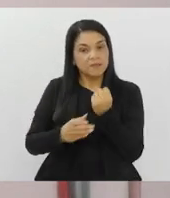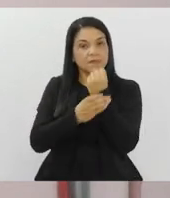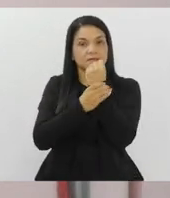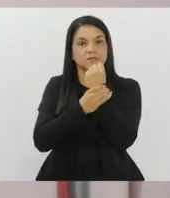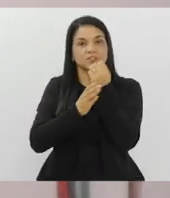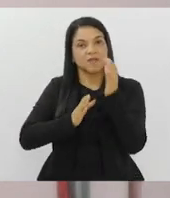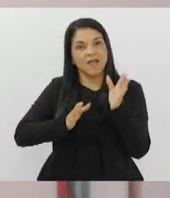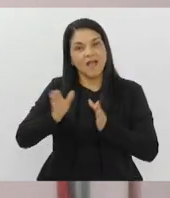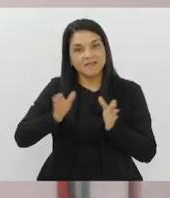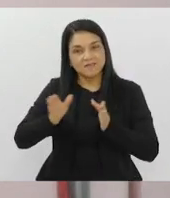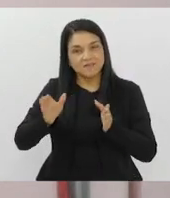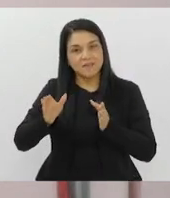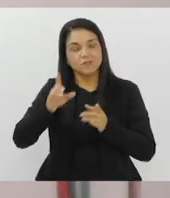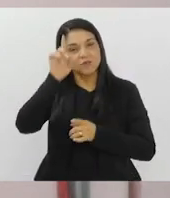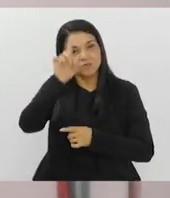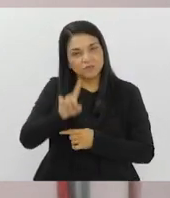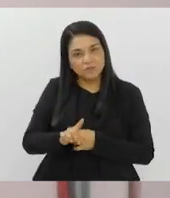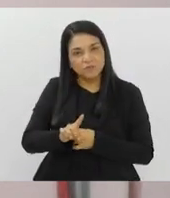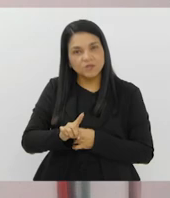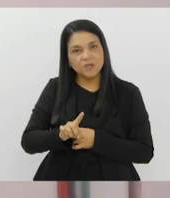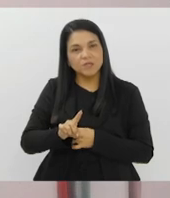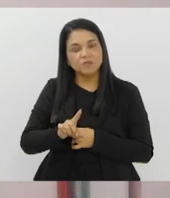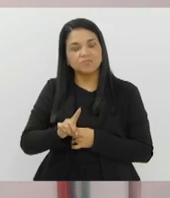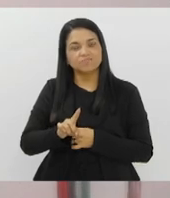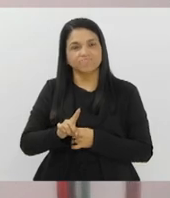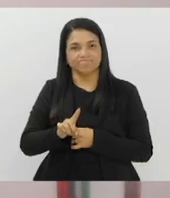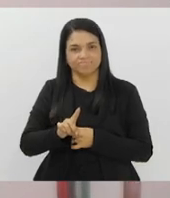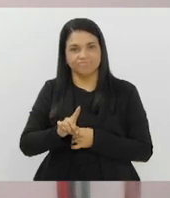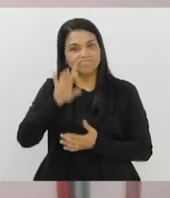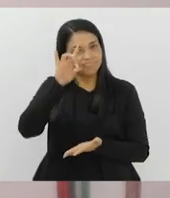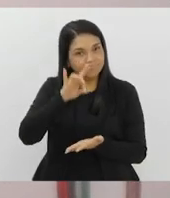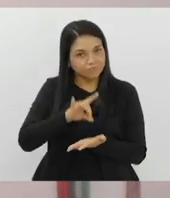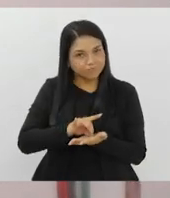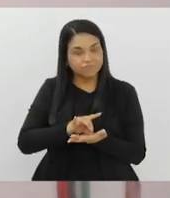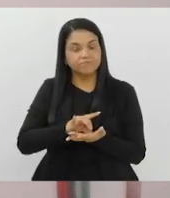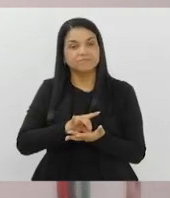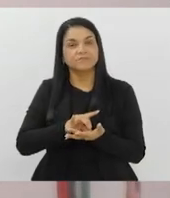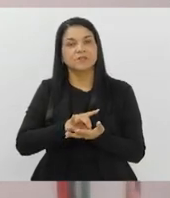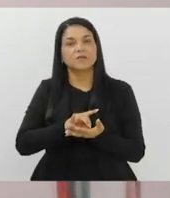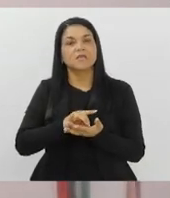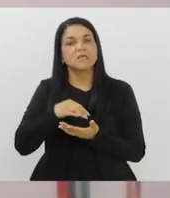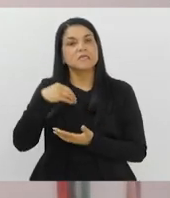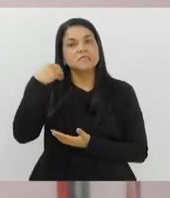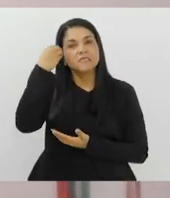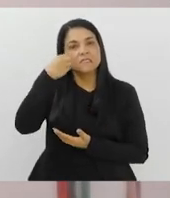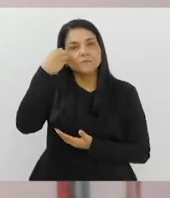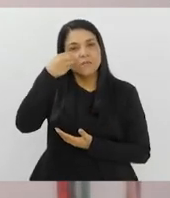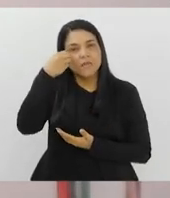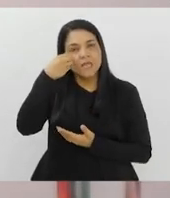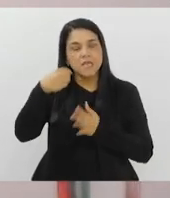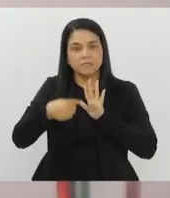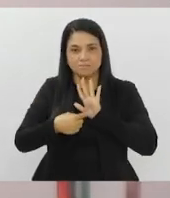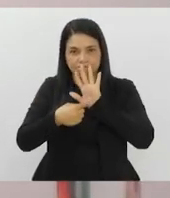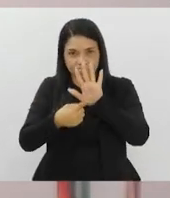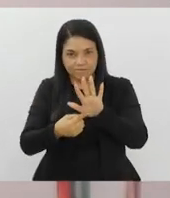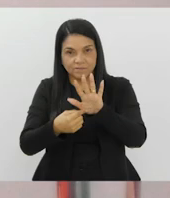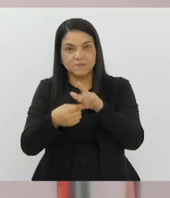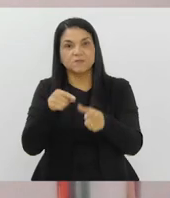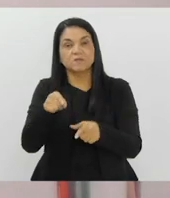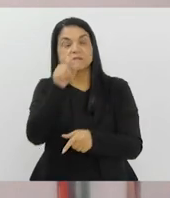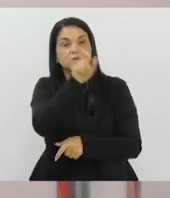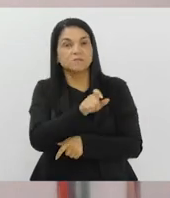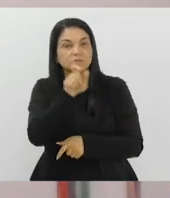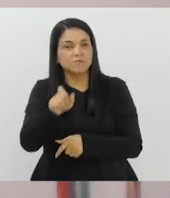exercício desses direitos da forma mais plena possível. E aí eu queria trazer aqui uma experiência que a gente teve enquanto GT